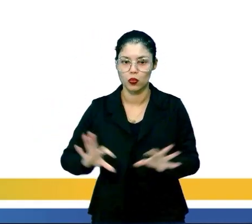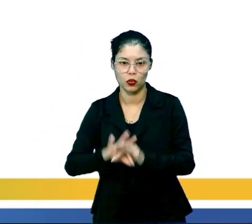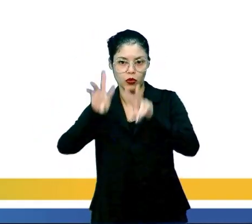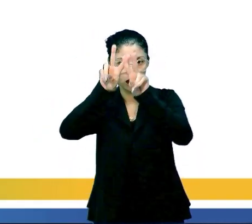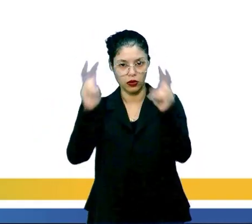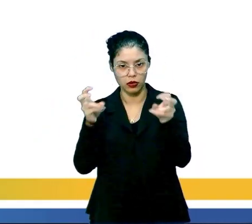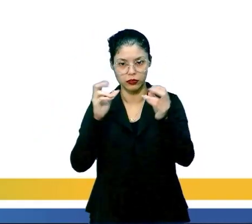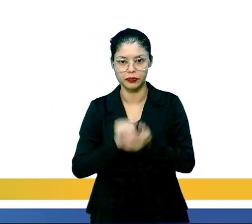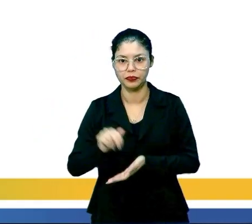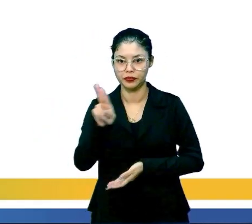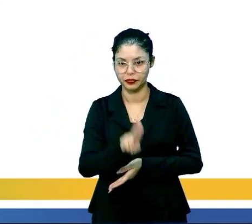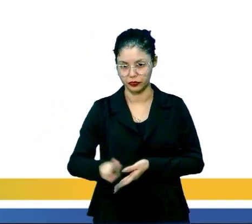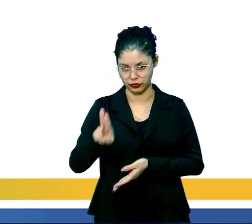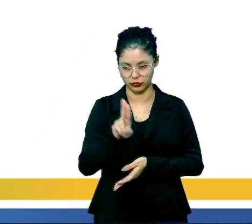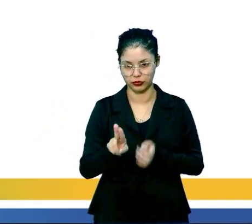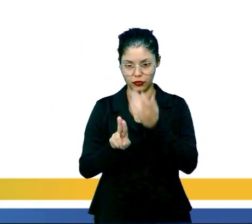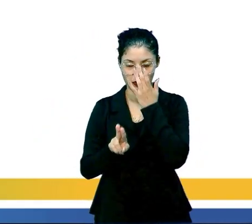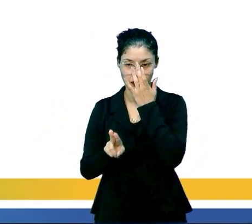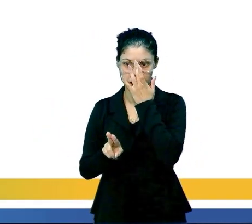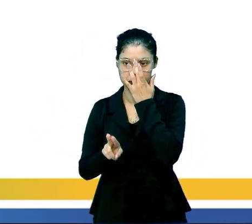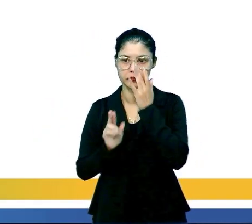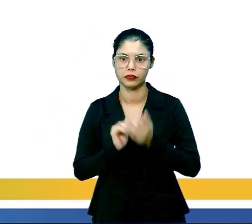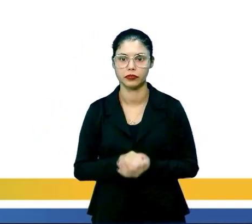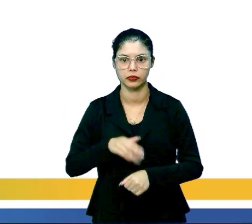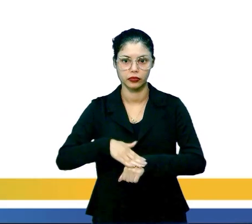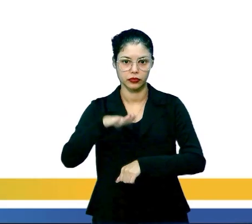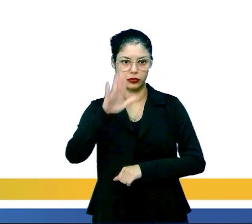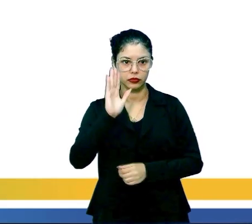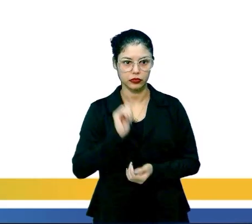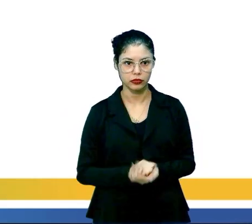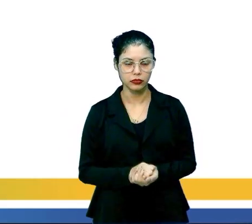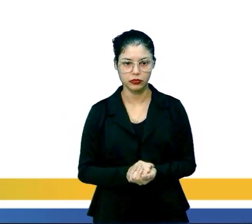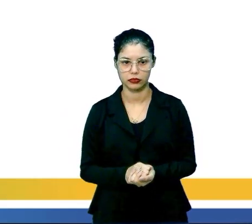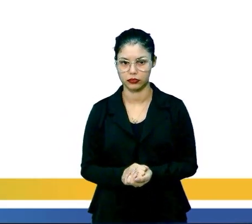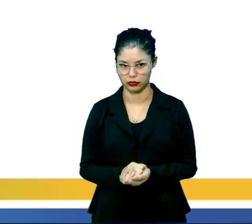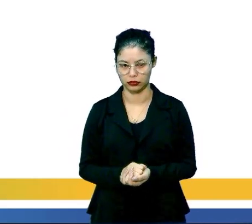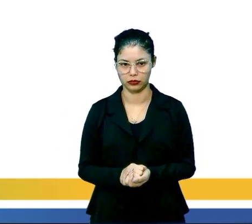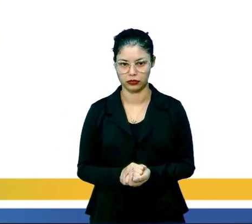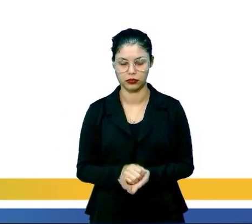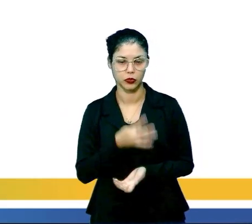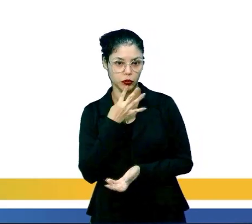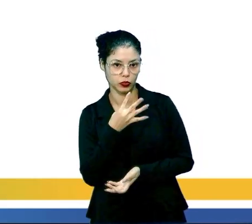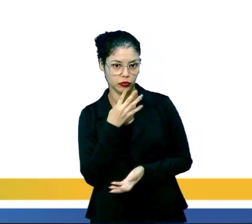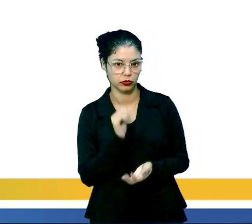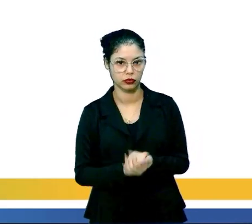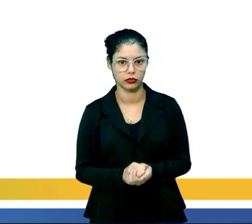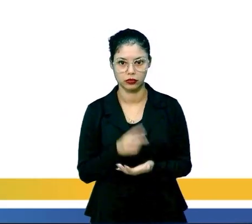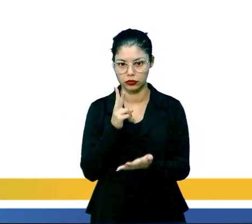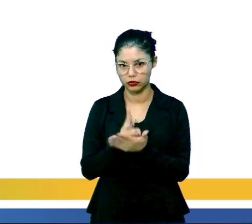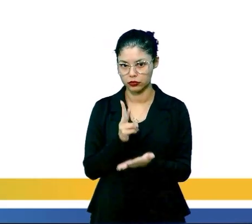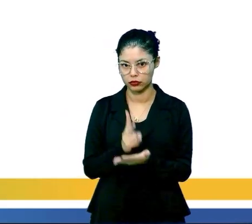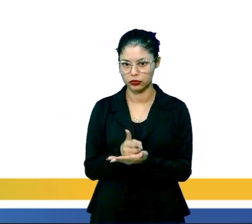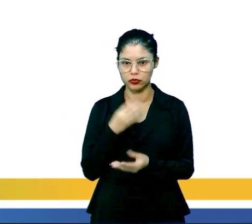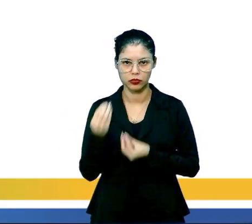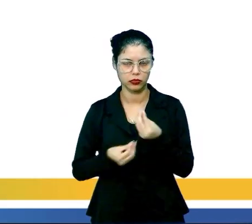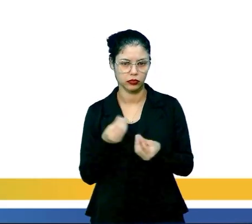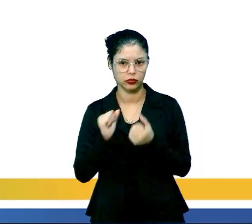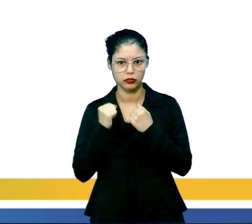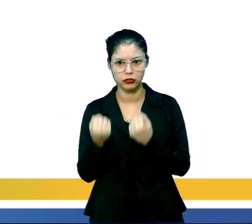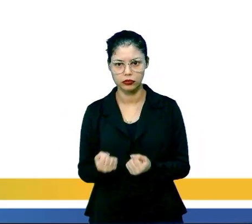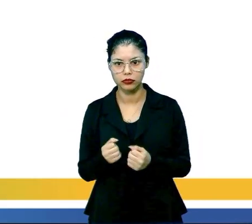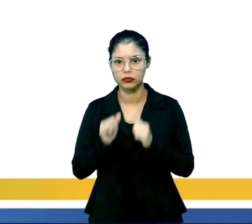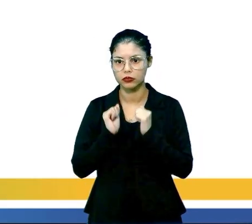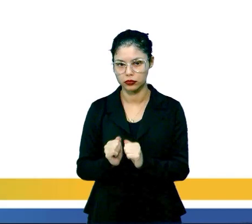desenvolvimento, cite exemplos relacionados ao tema, use as demais áreas do conhecimento para servir como